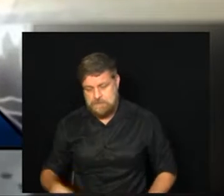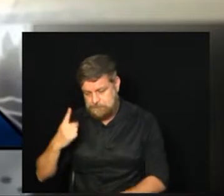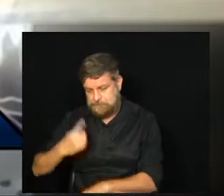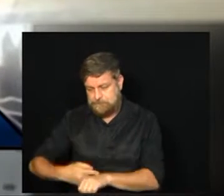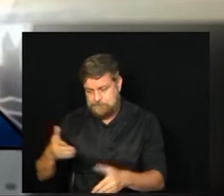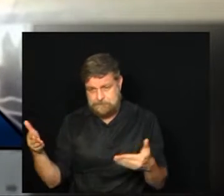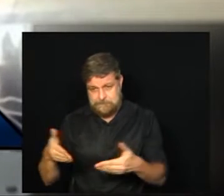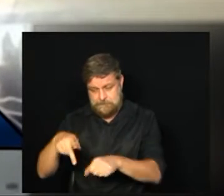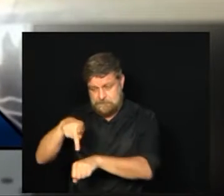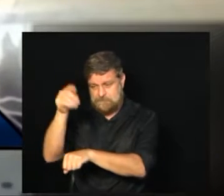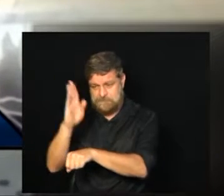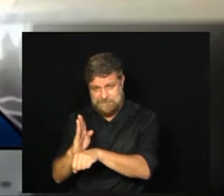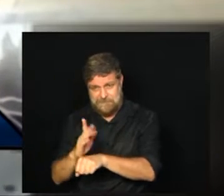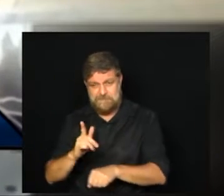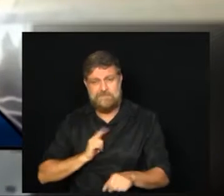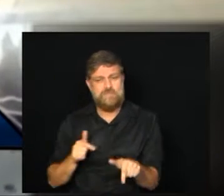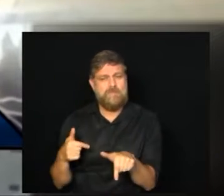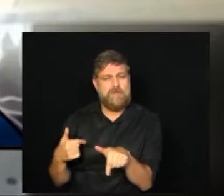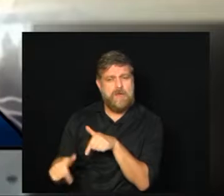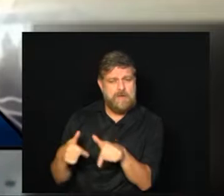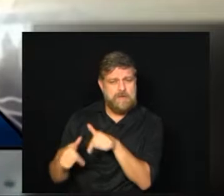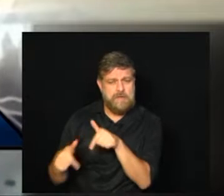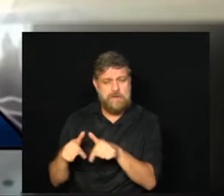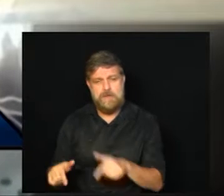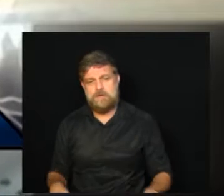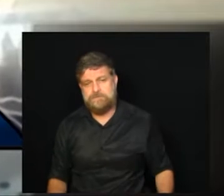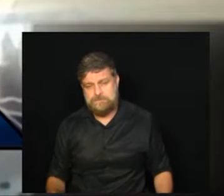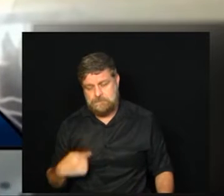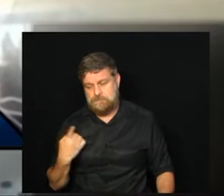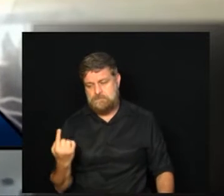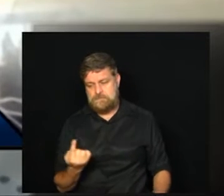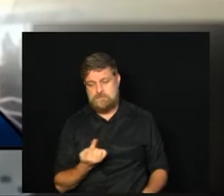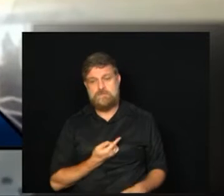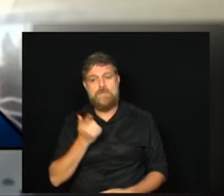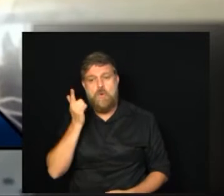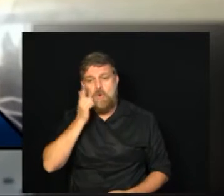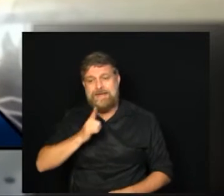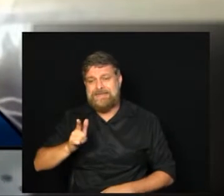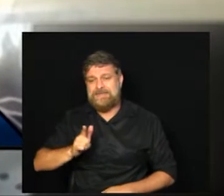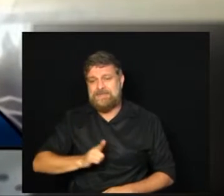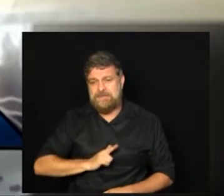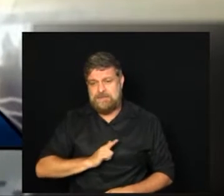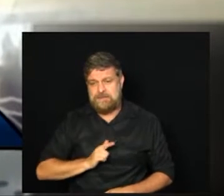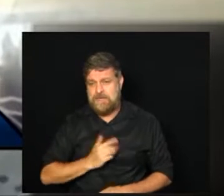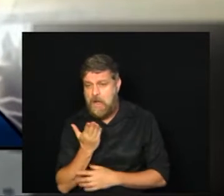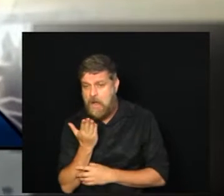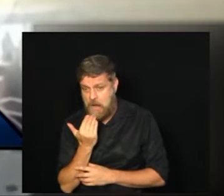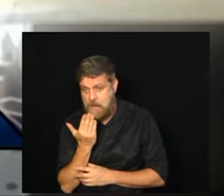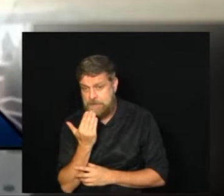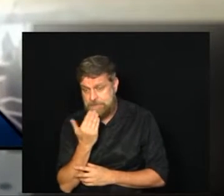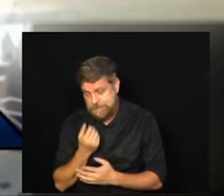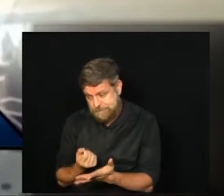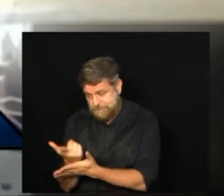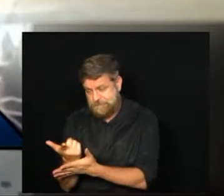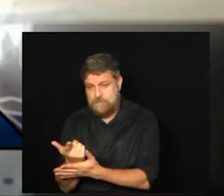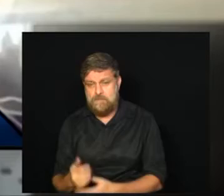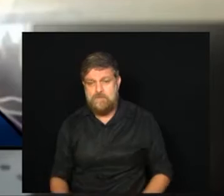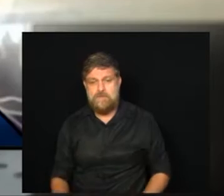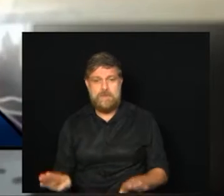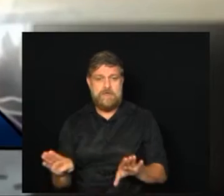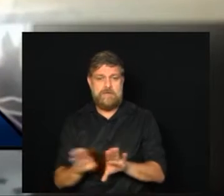nosso país. Ter trabalho, gerar trabalho para que nós possamos ter de onde tirar o nosso alimento. E obter